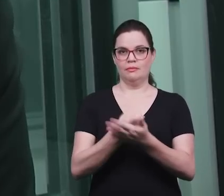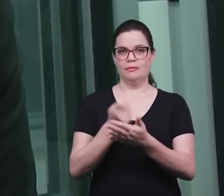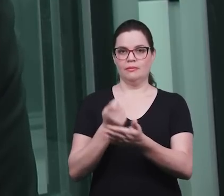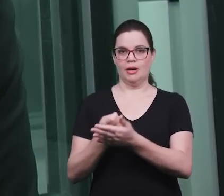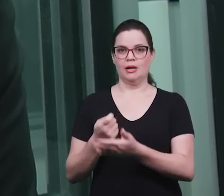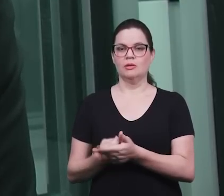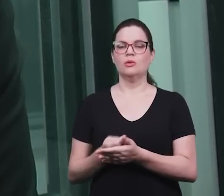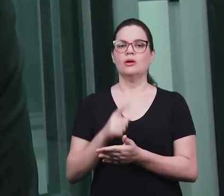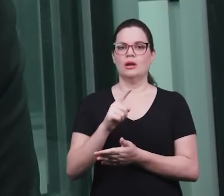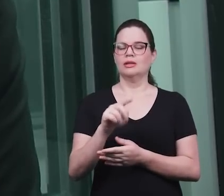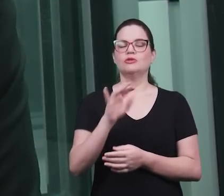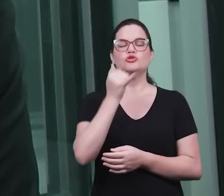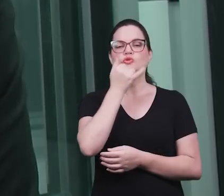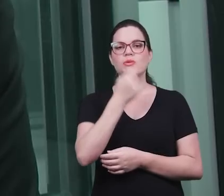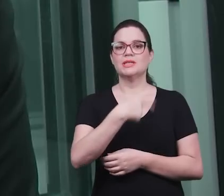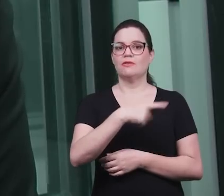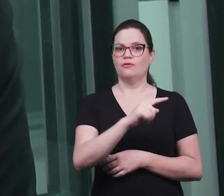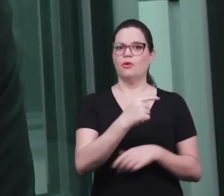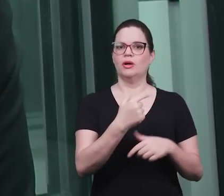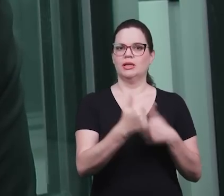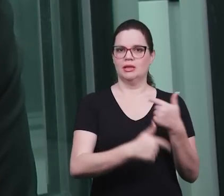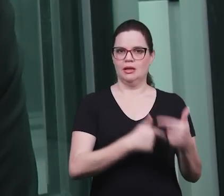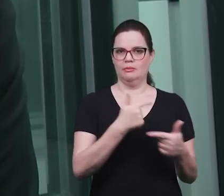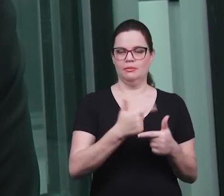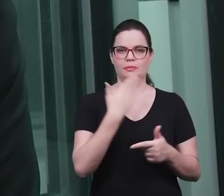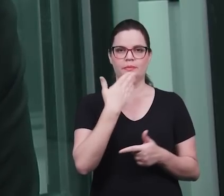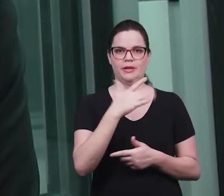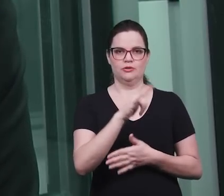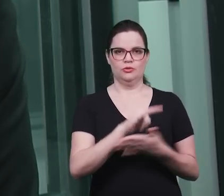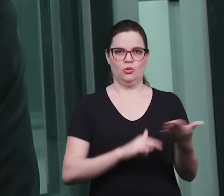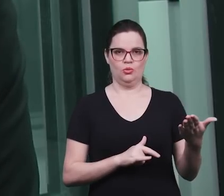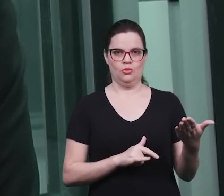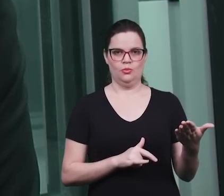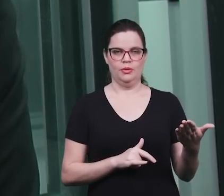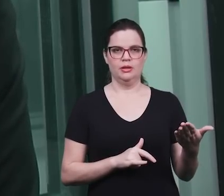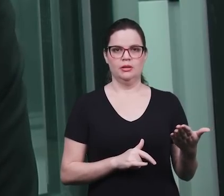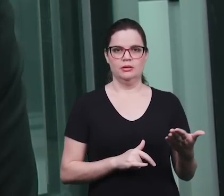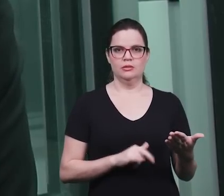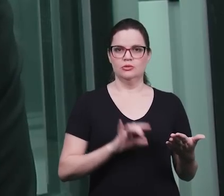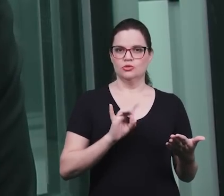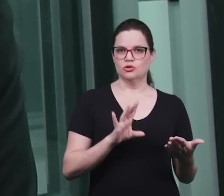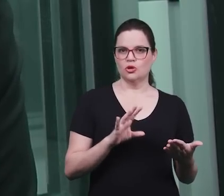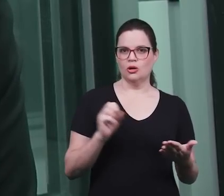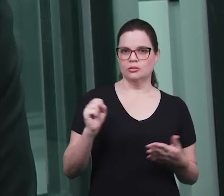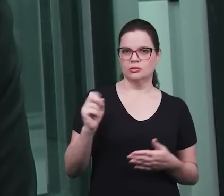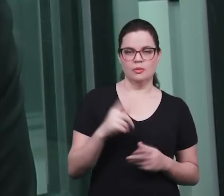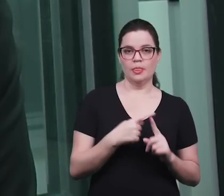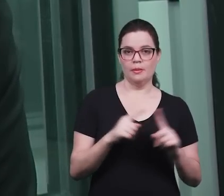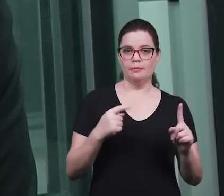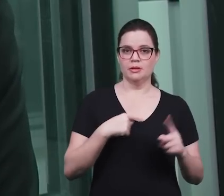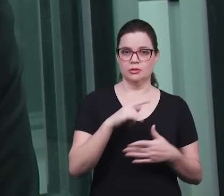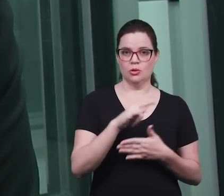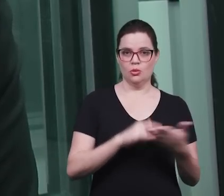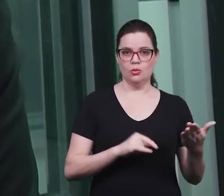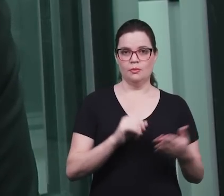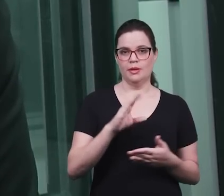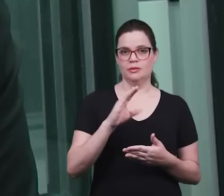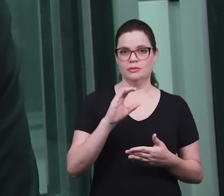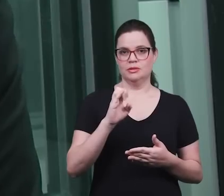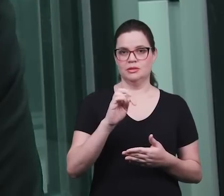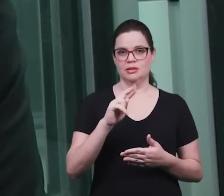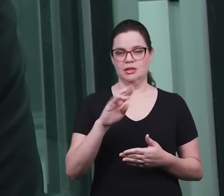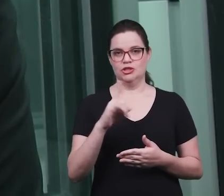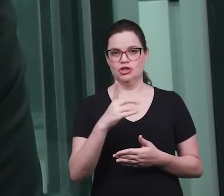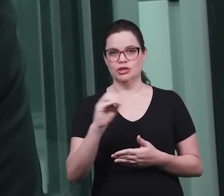prestou o serviço, né? E requerer documentação. E não a documentação previdenciária em si, mas certidões dizendo que de tempo de